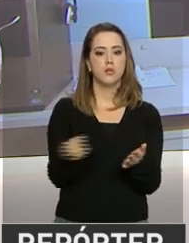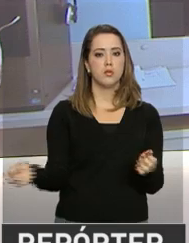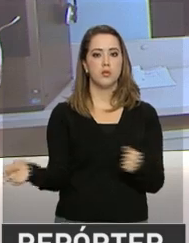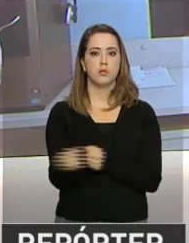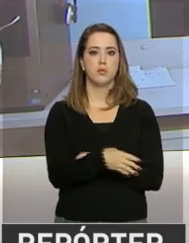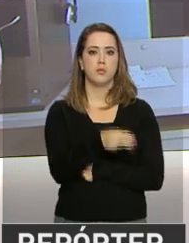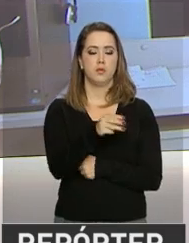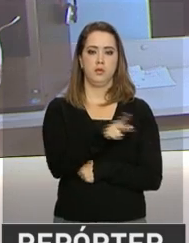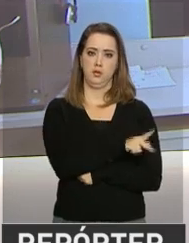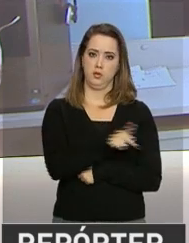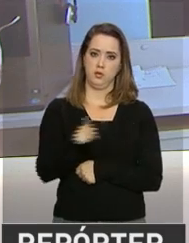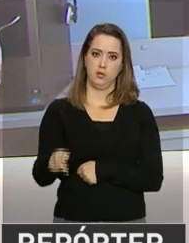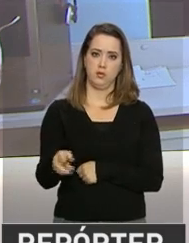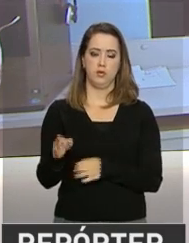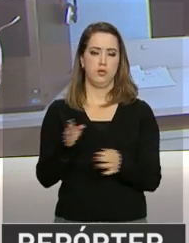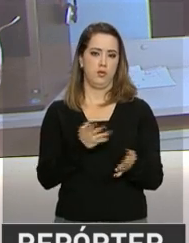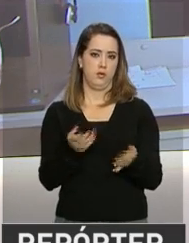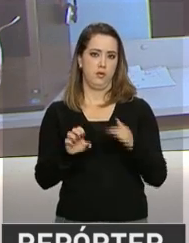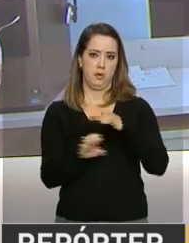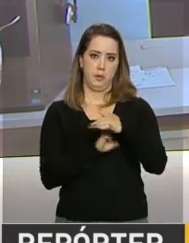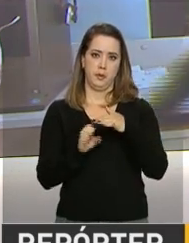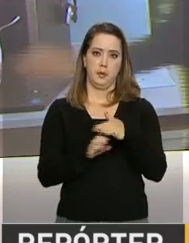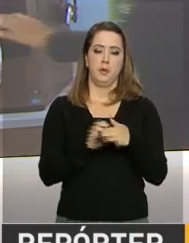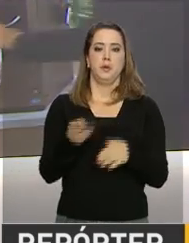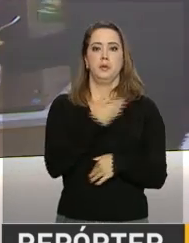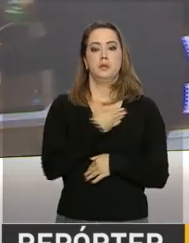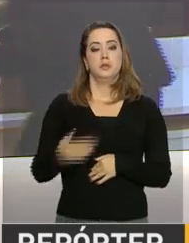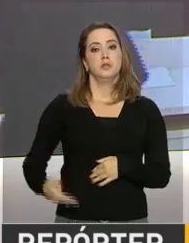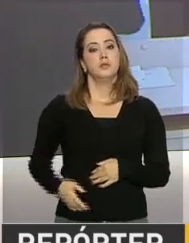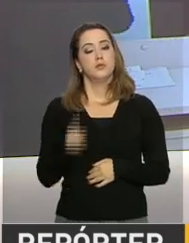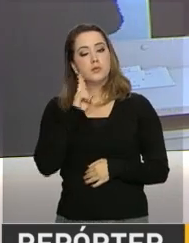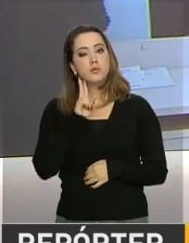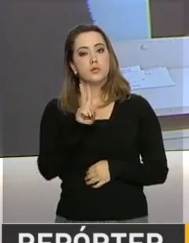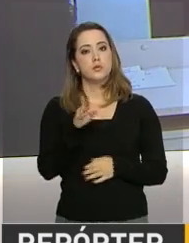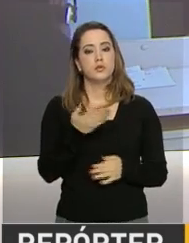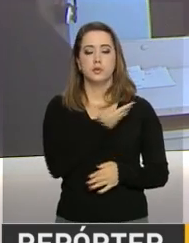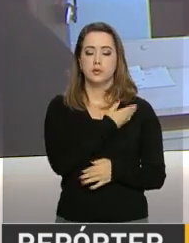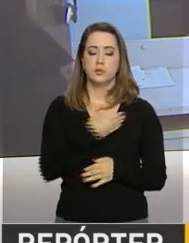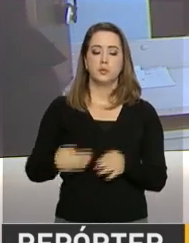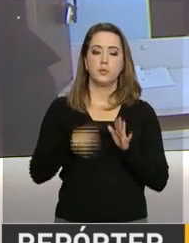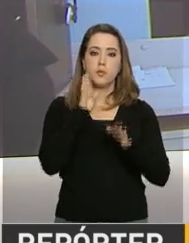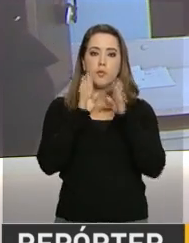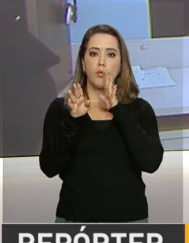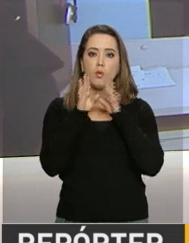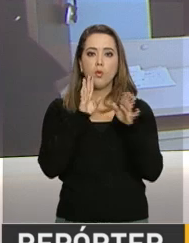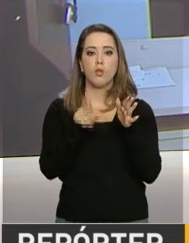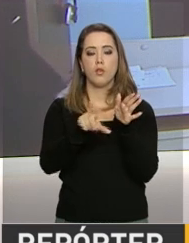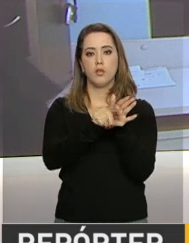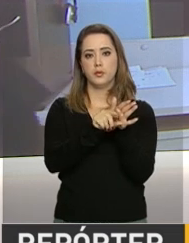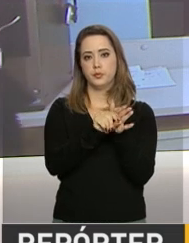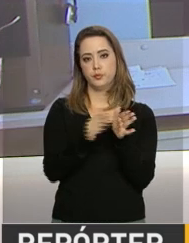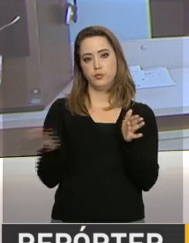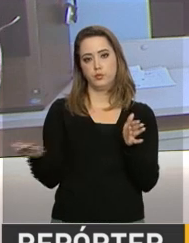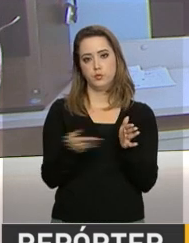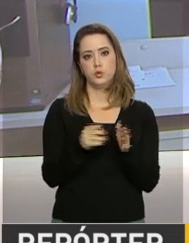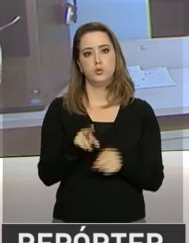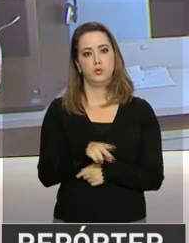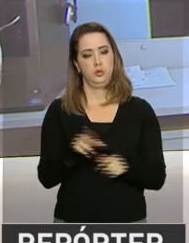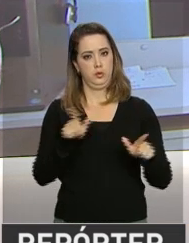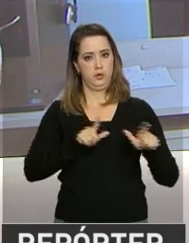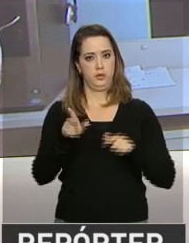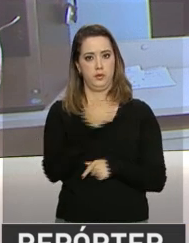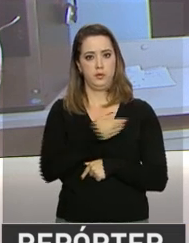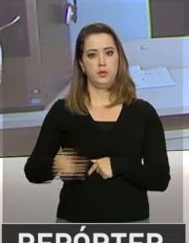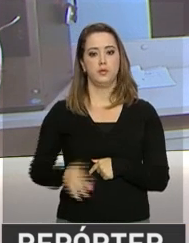presidentes de instituições federais acompanhe também as novidades nas nossas redes sociais continue na NBR a TV do